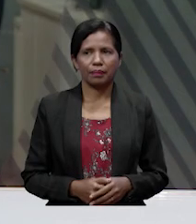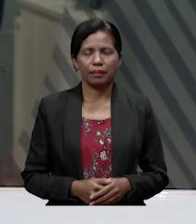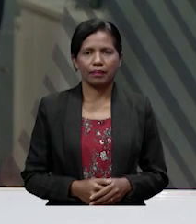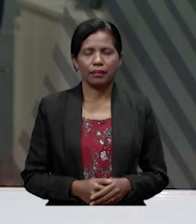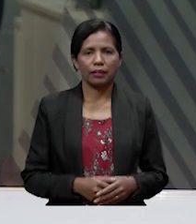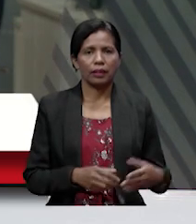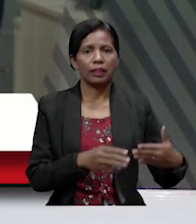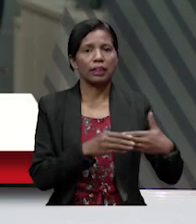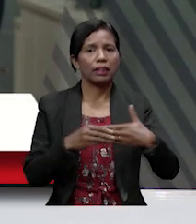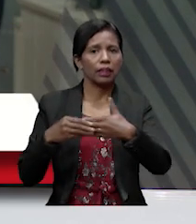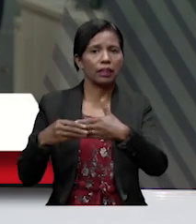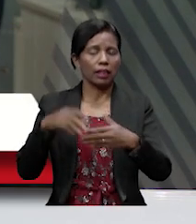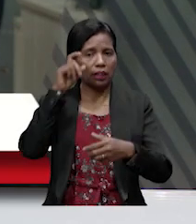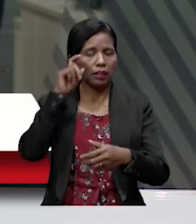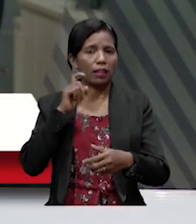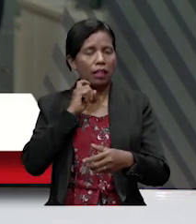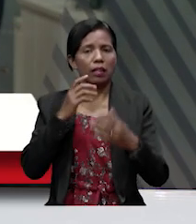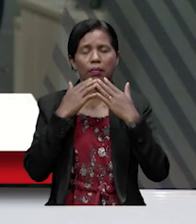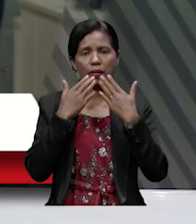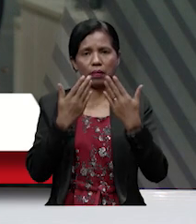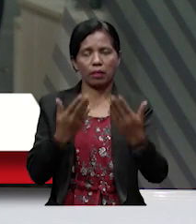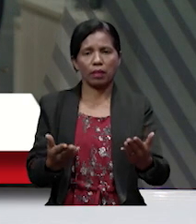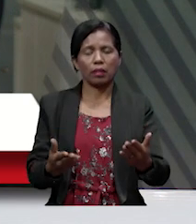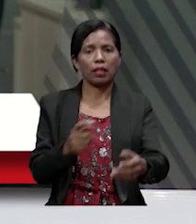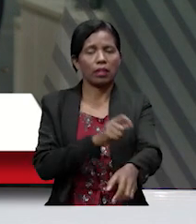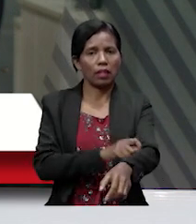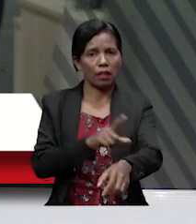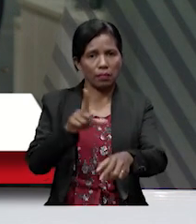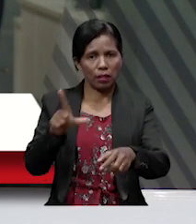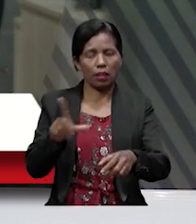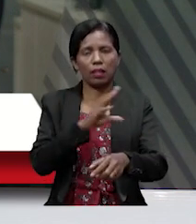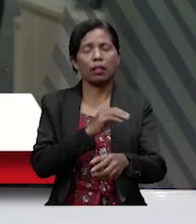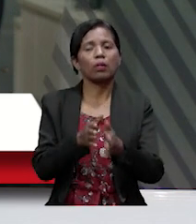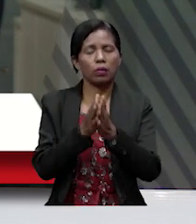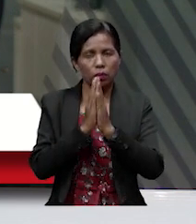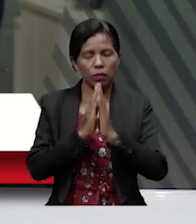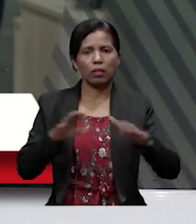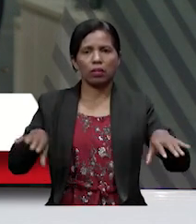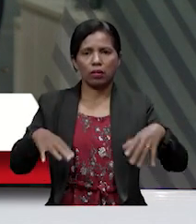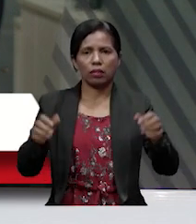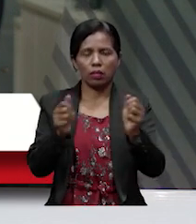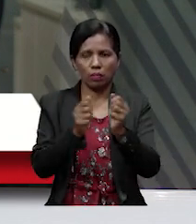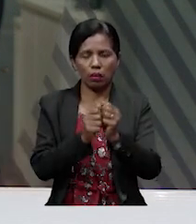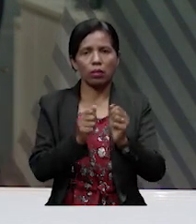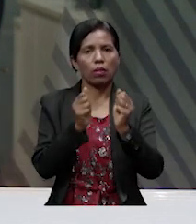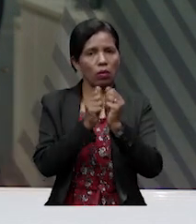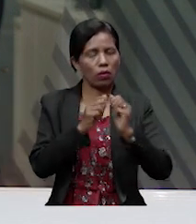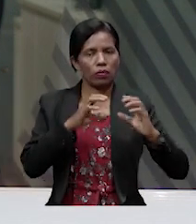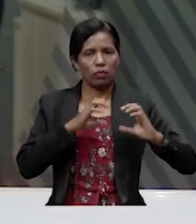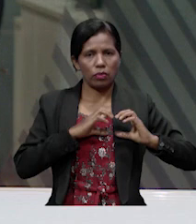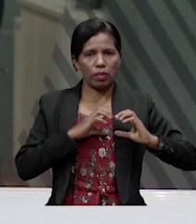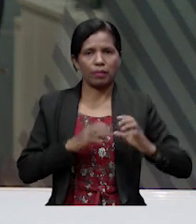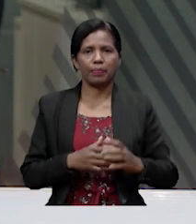Líder nasional Kairala Sanana Gusmão agradece a missão Lepra Timor-Leste no uso ato serviço Hofuang.